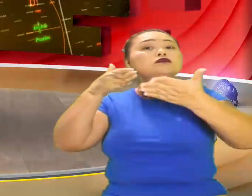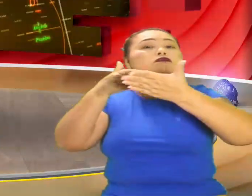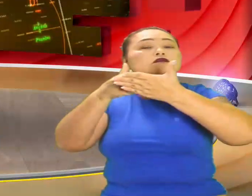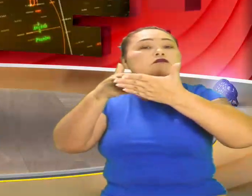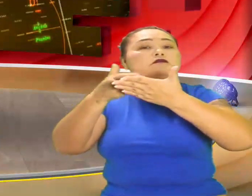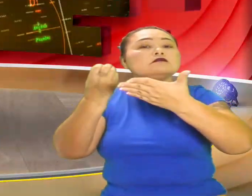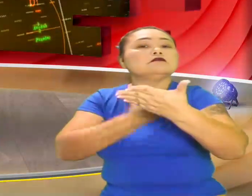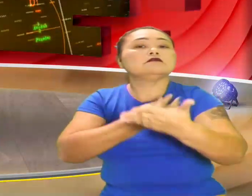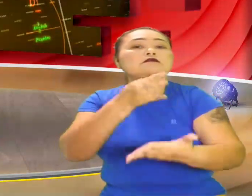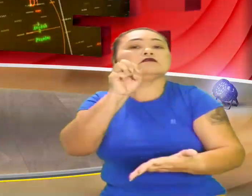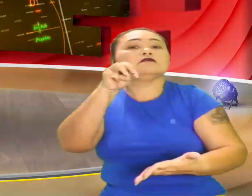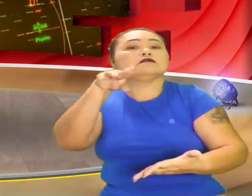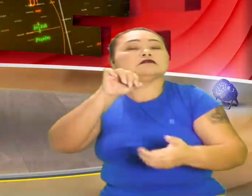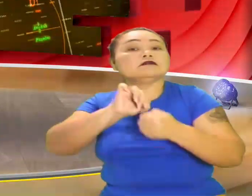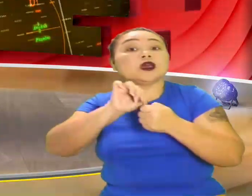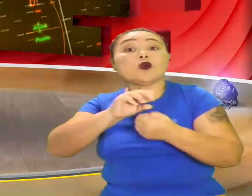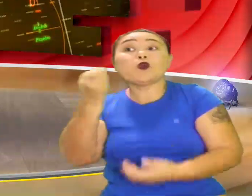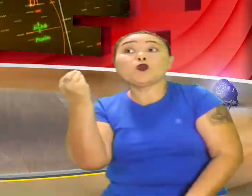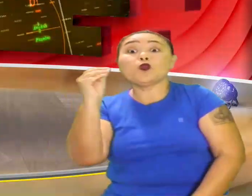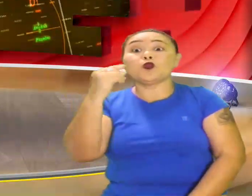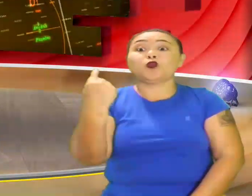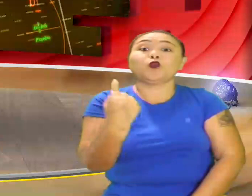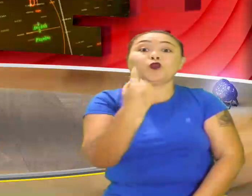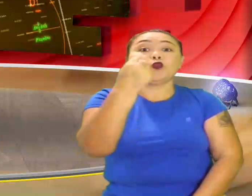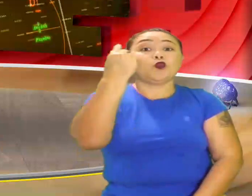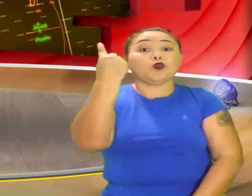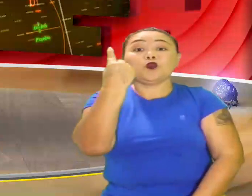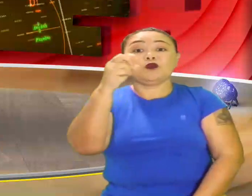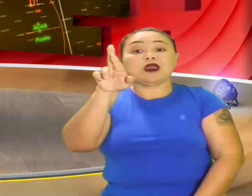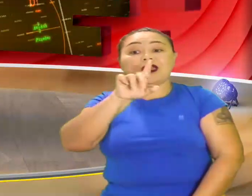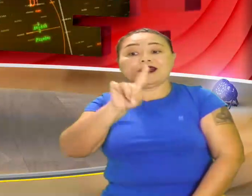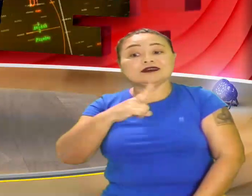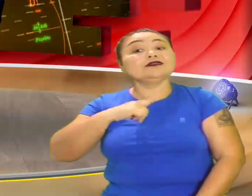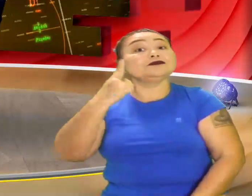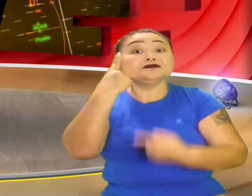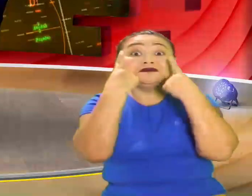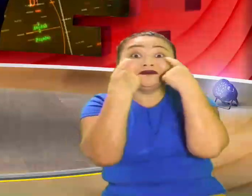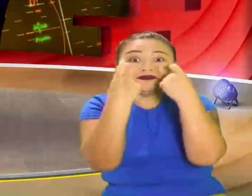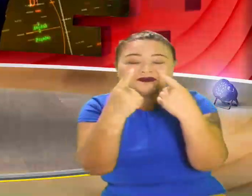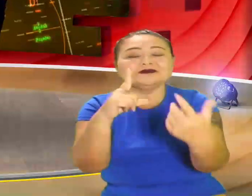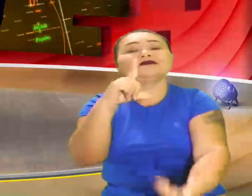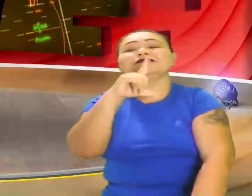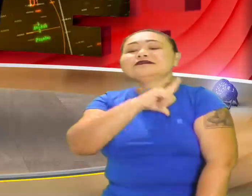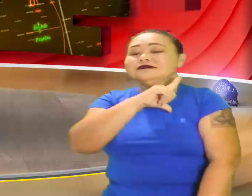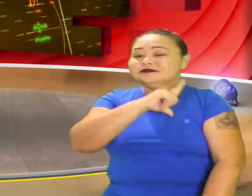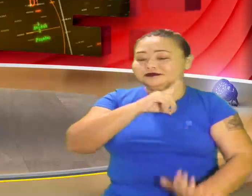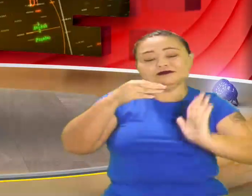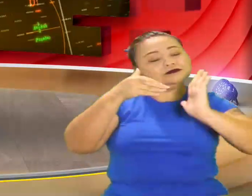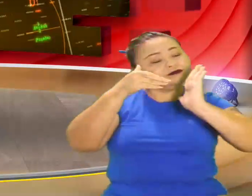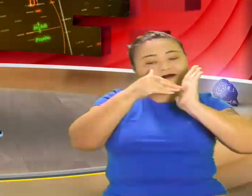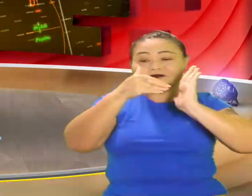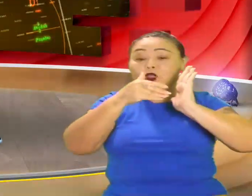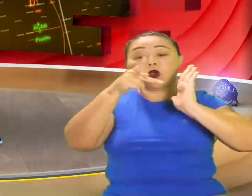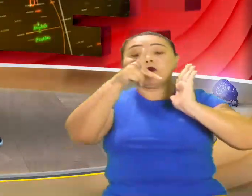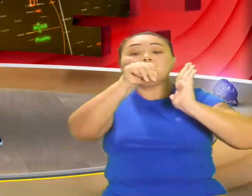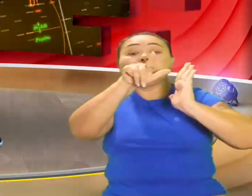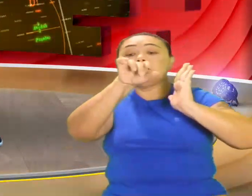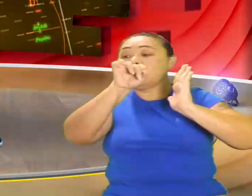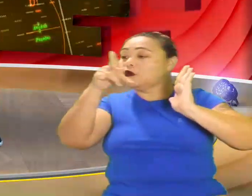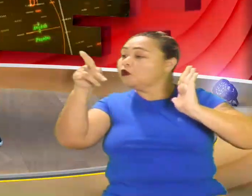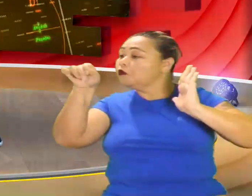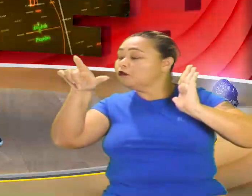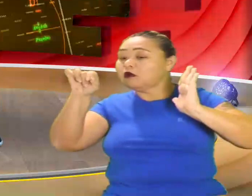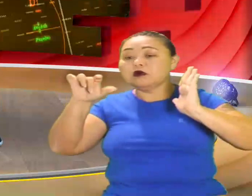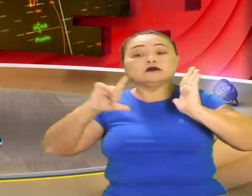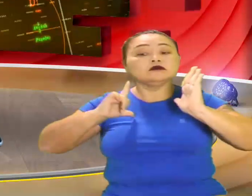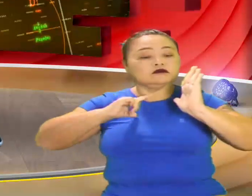de termos, só cabe uma razão. Verdade. Olha aí que interessante, né? Temos os extremos, ou seja, os polos, né? Então,